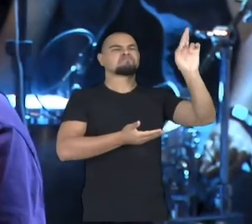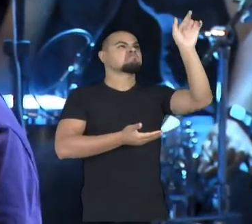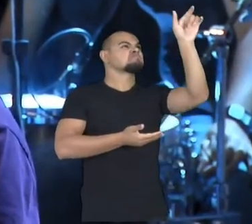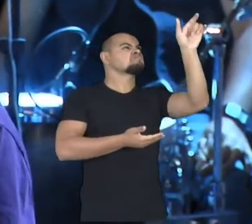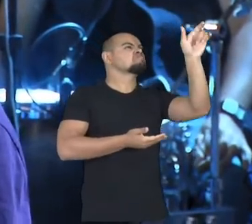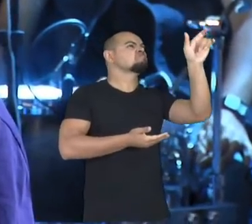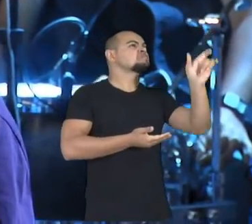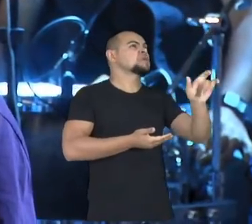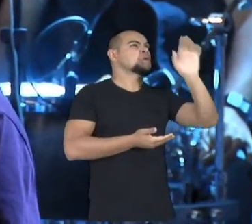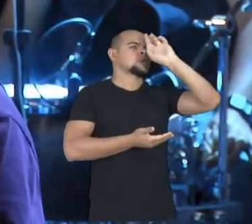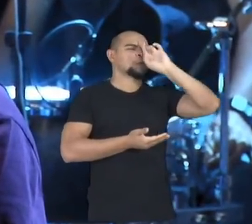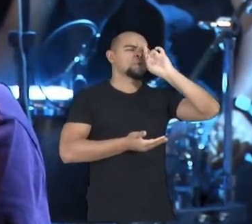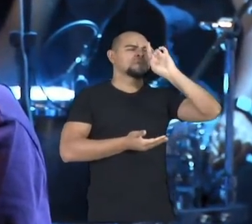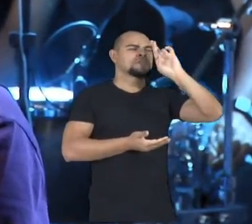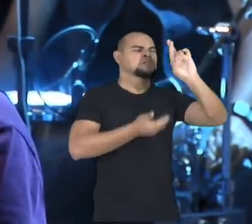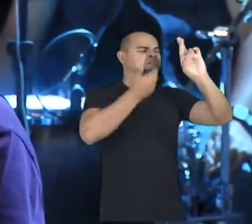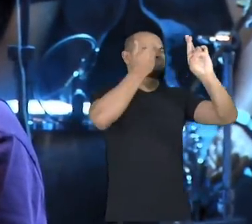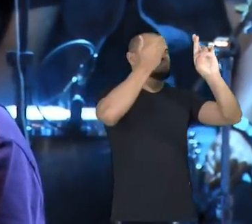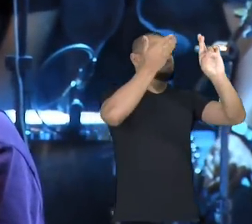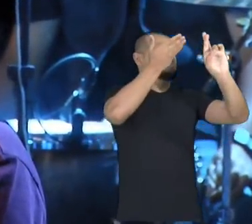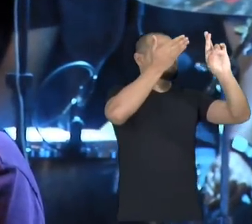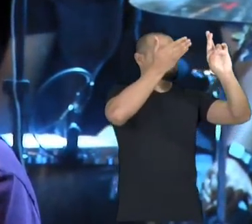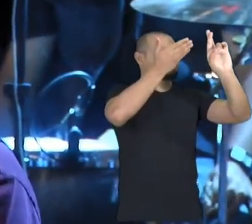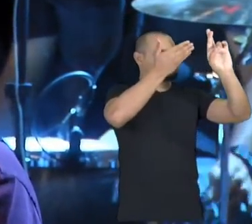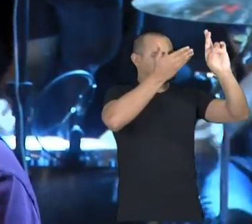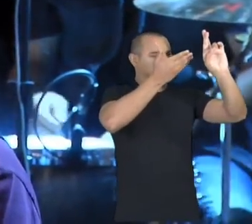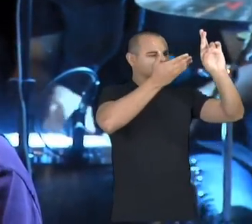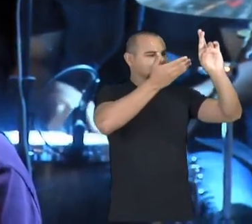Ele é o Senhor.